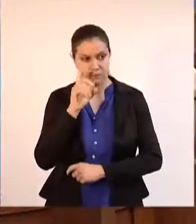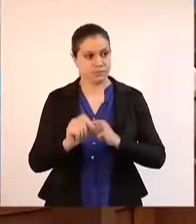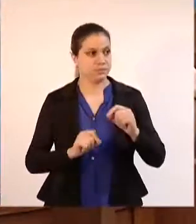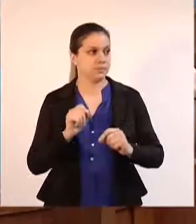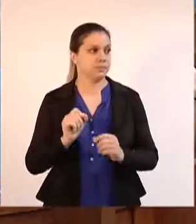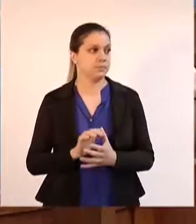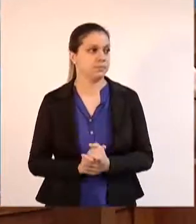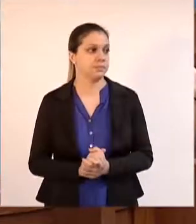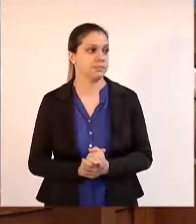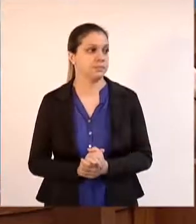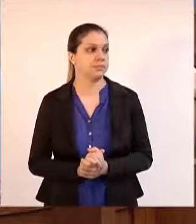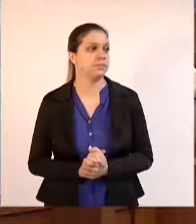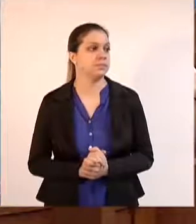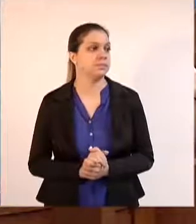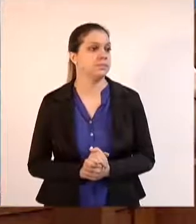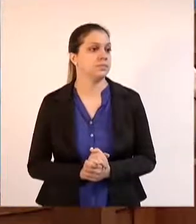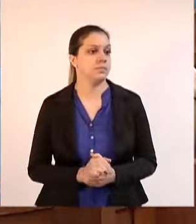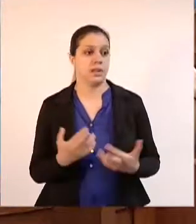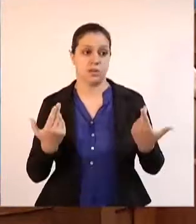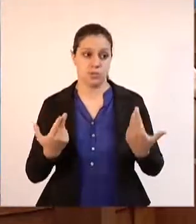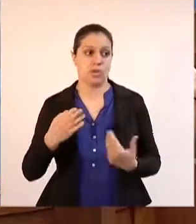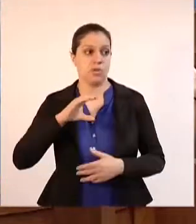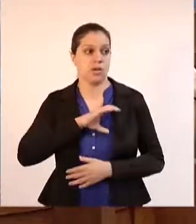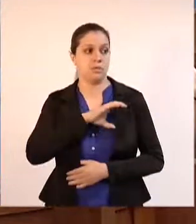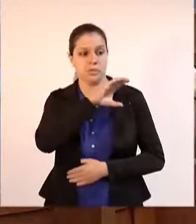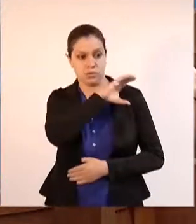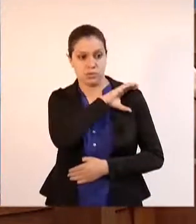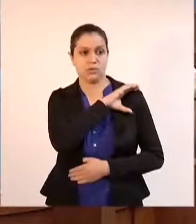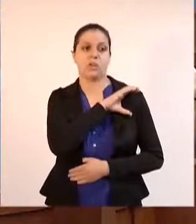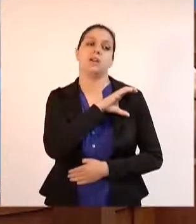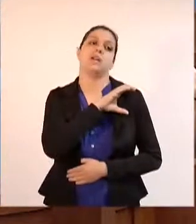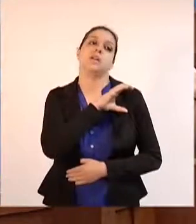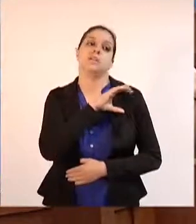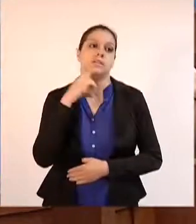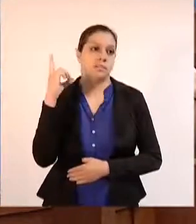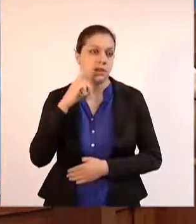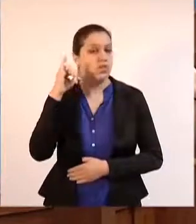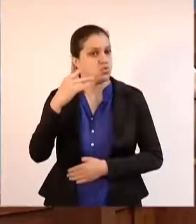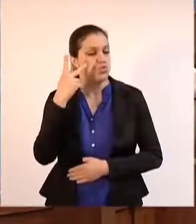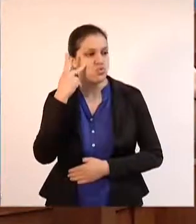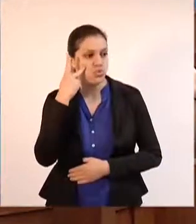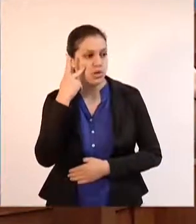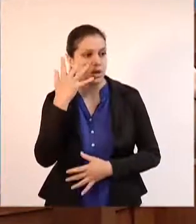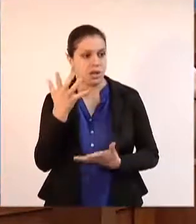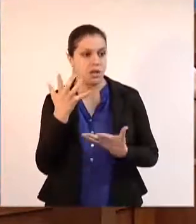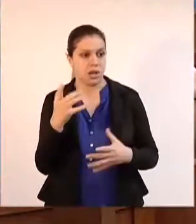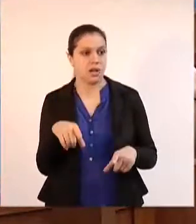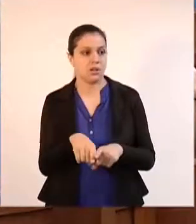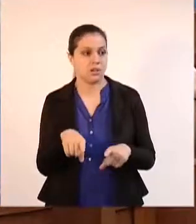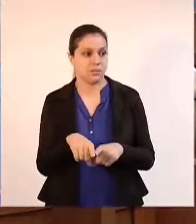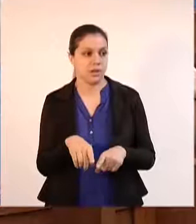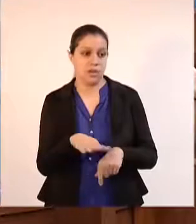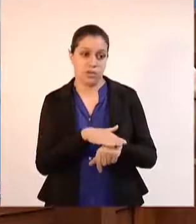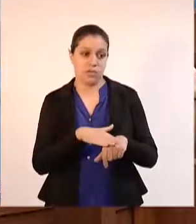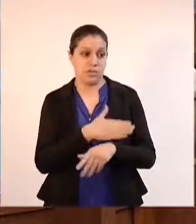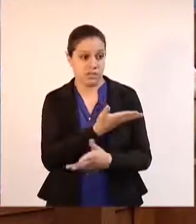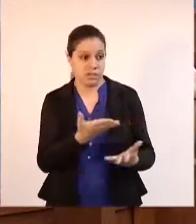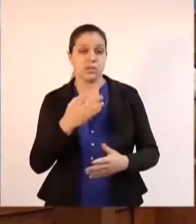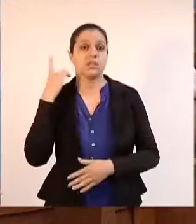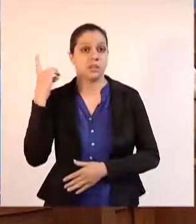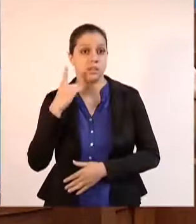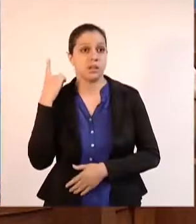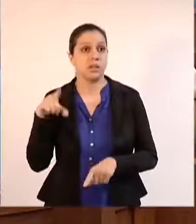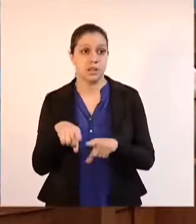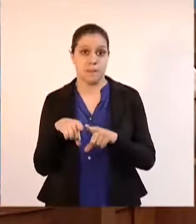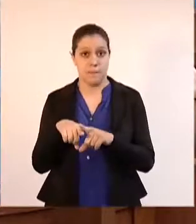da mesma forma que o capitão Contar e o deputado João Henrique, eu quero me dirigir aos parlamentares, também quero me